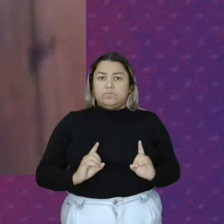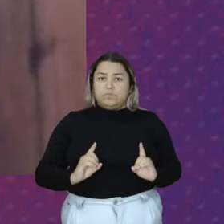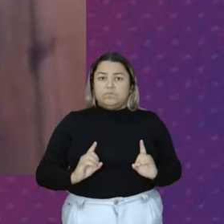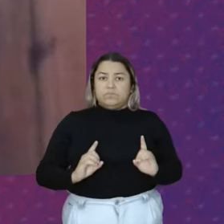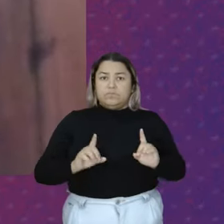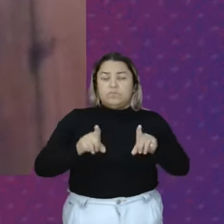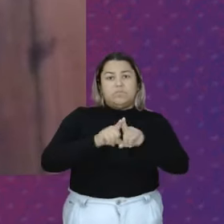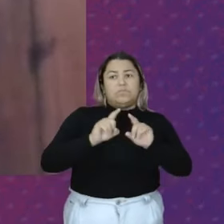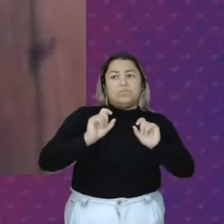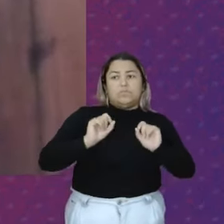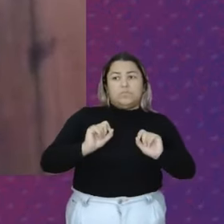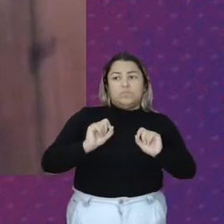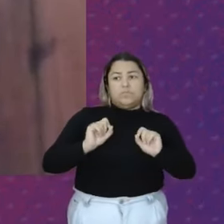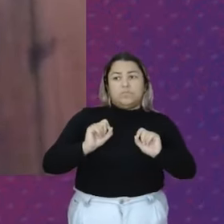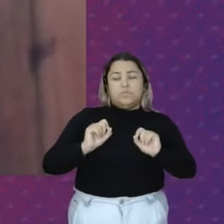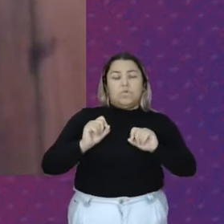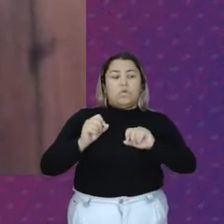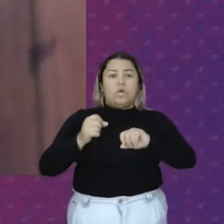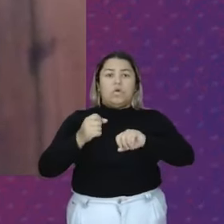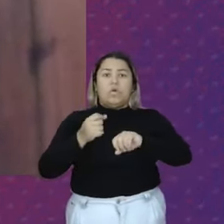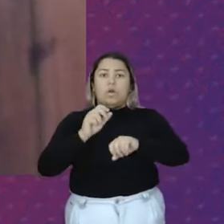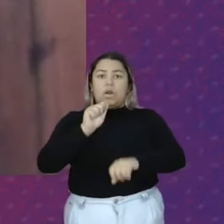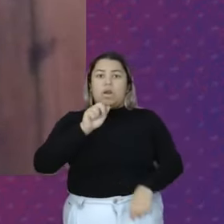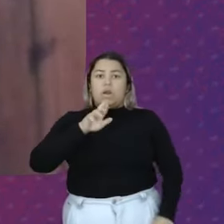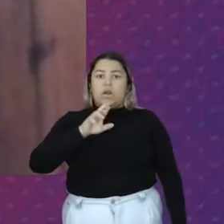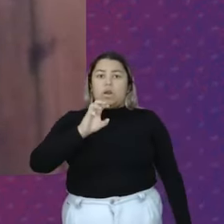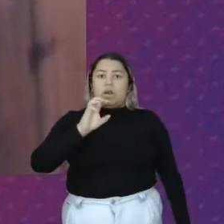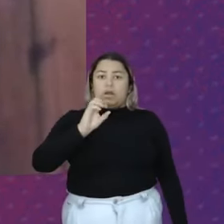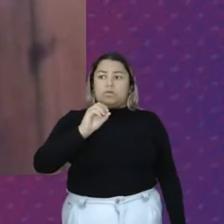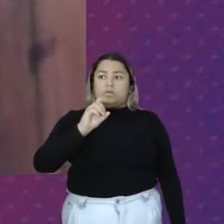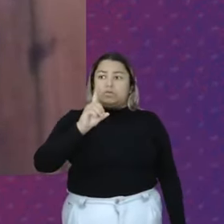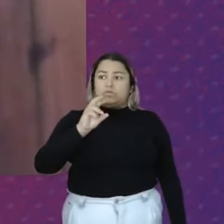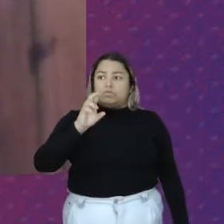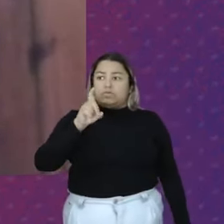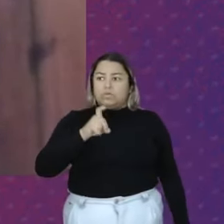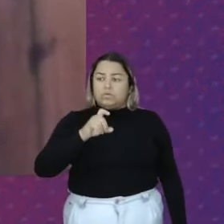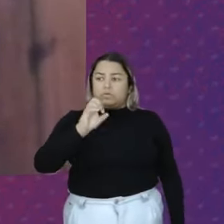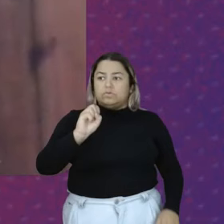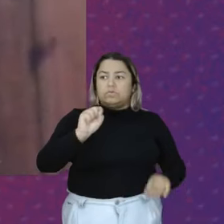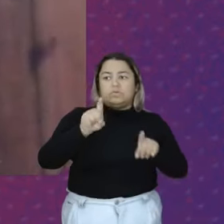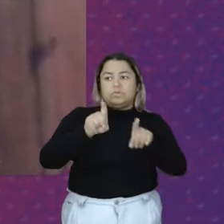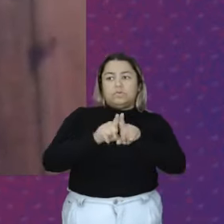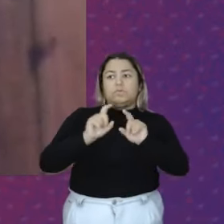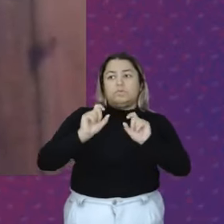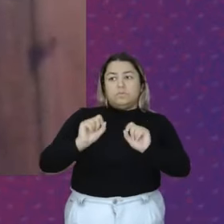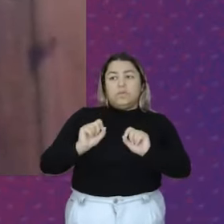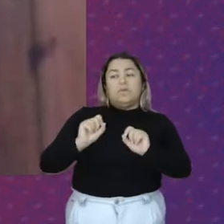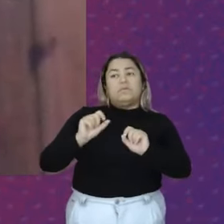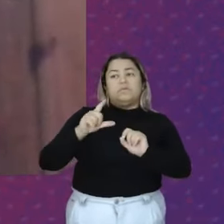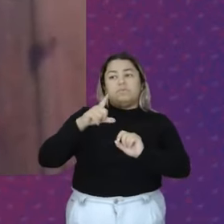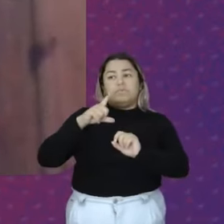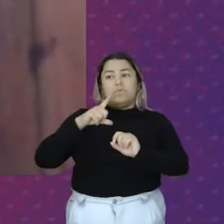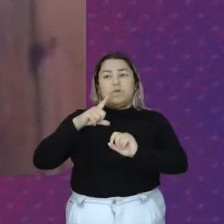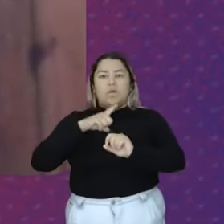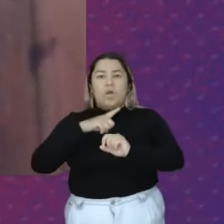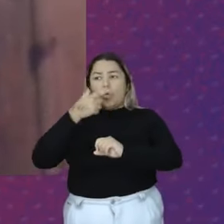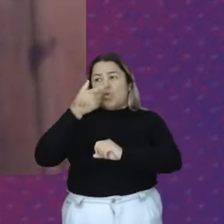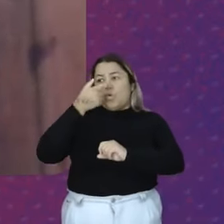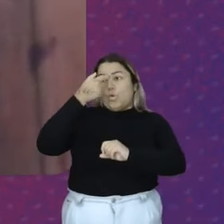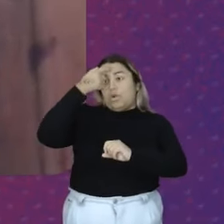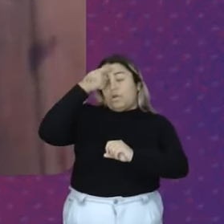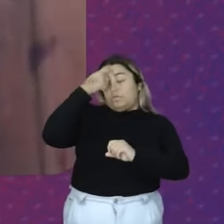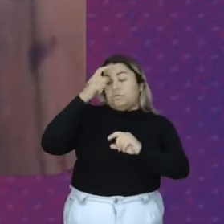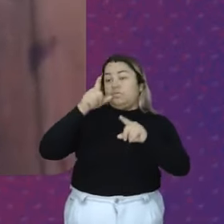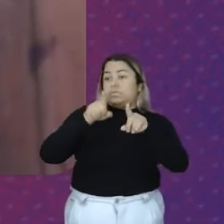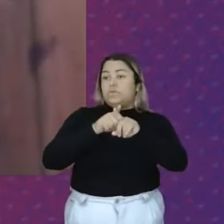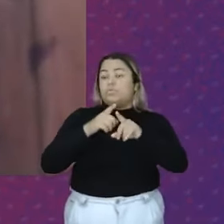ambiente eu me contaminei com agrotóxicos e outros metais pesados e outros compostos químicos que afetou o sistema neurológico periférico